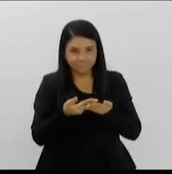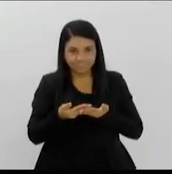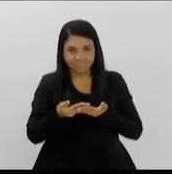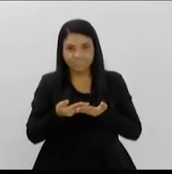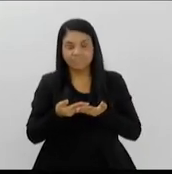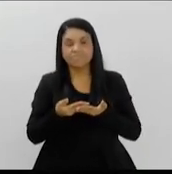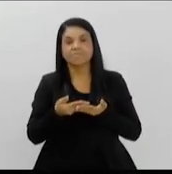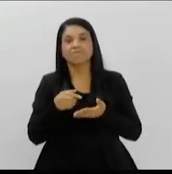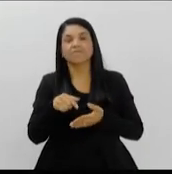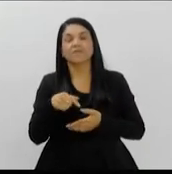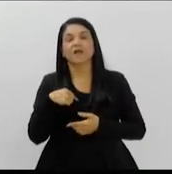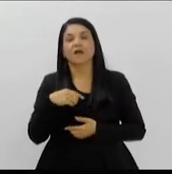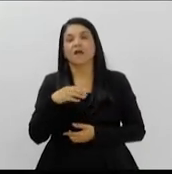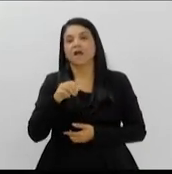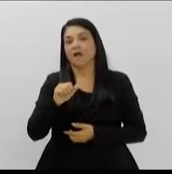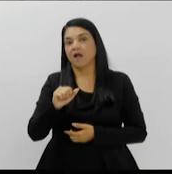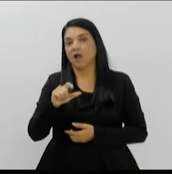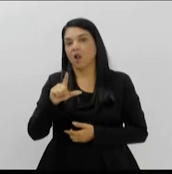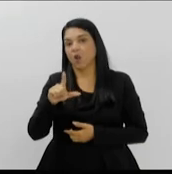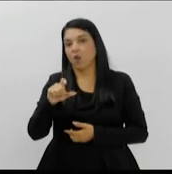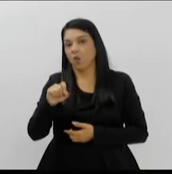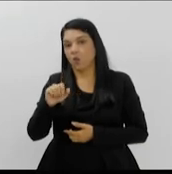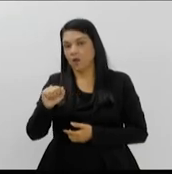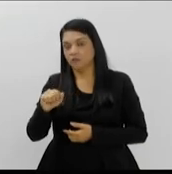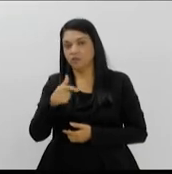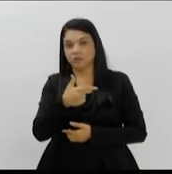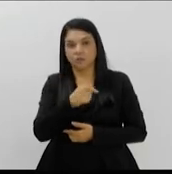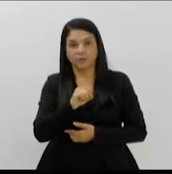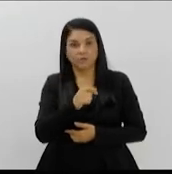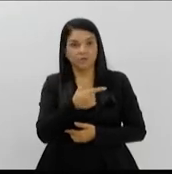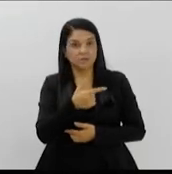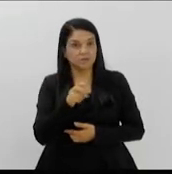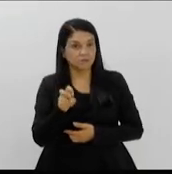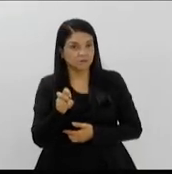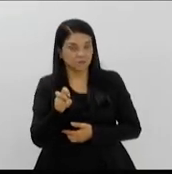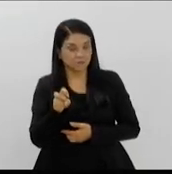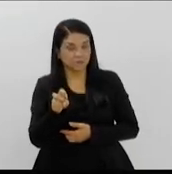de 2025. E será uma LOA